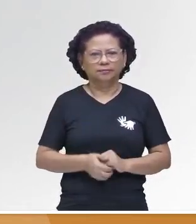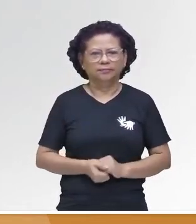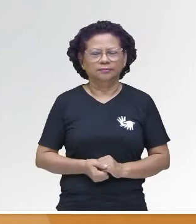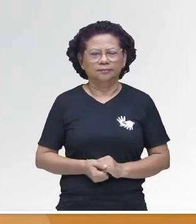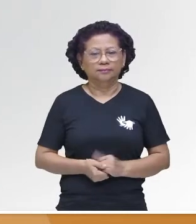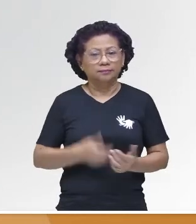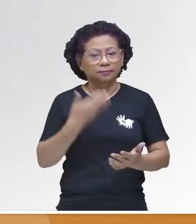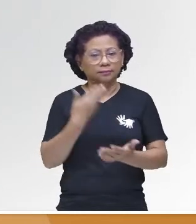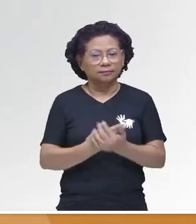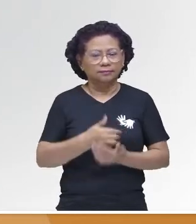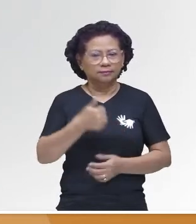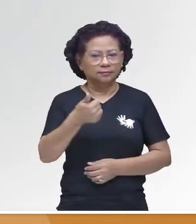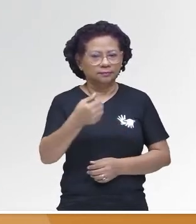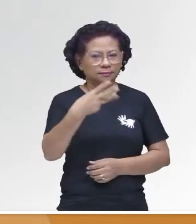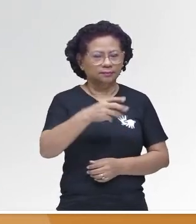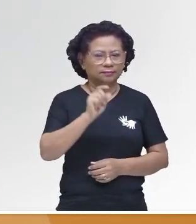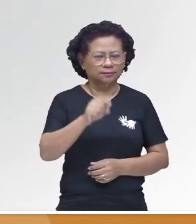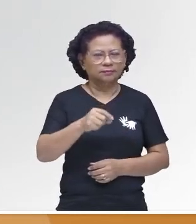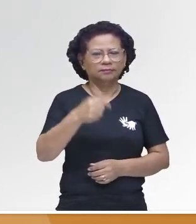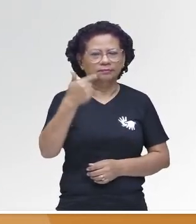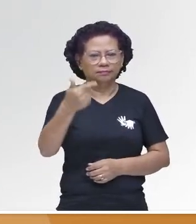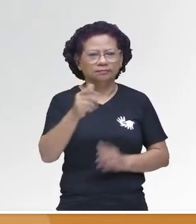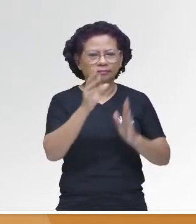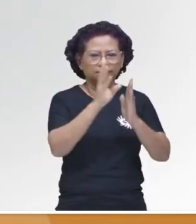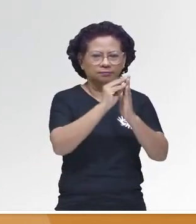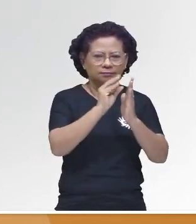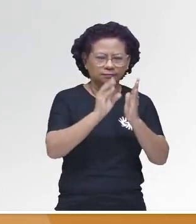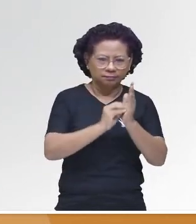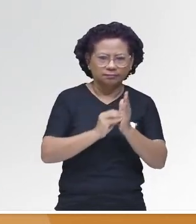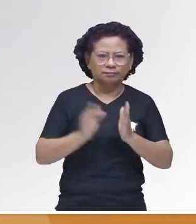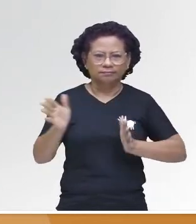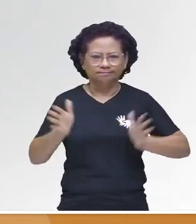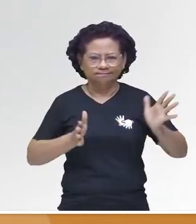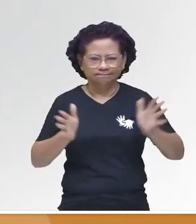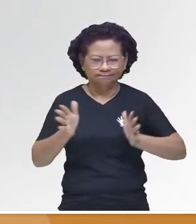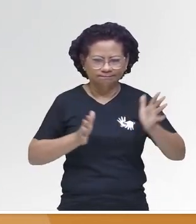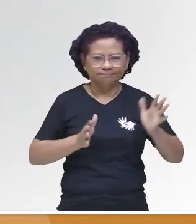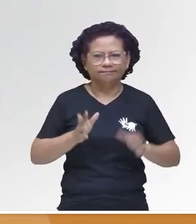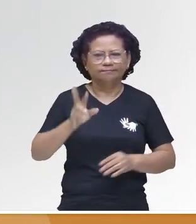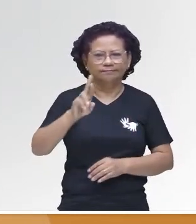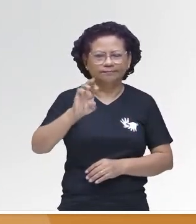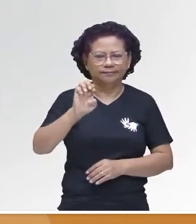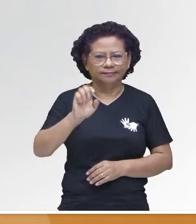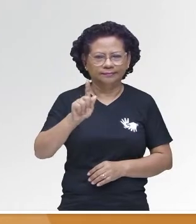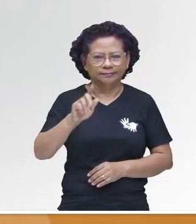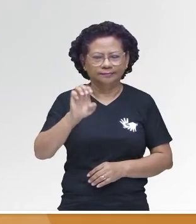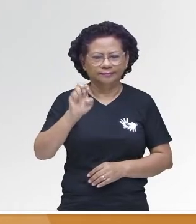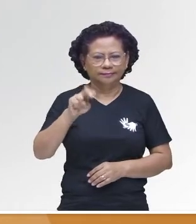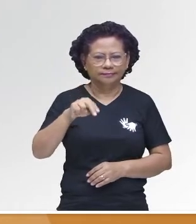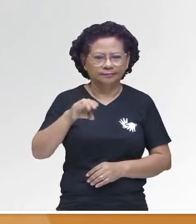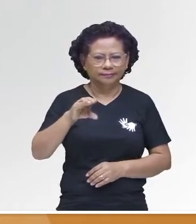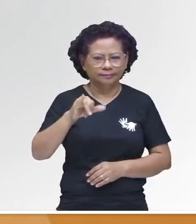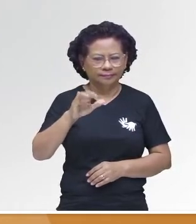Aula 13.2. Conteúdo: Período dos regentes no Brasil.